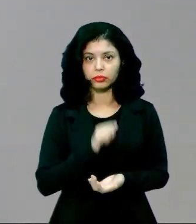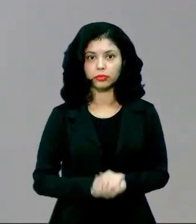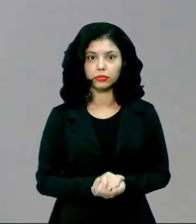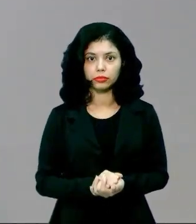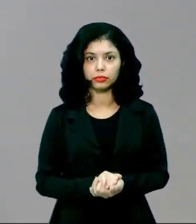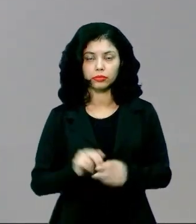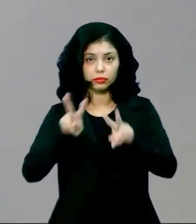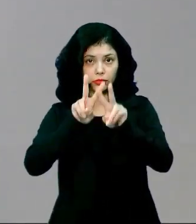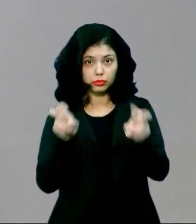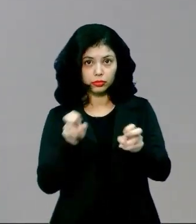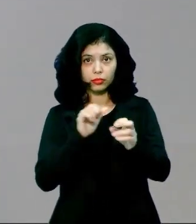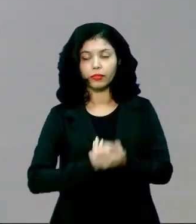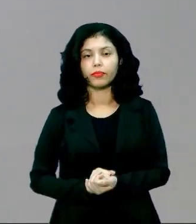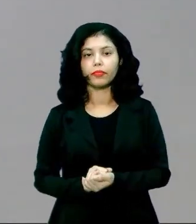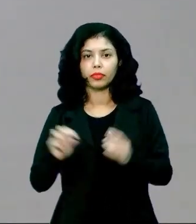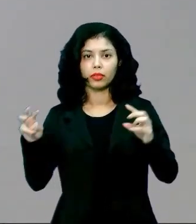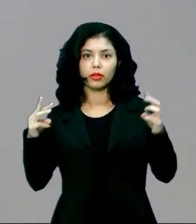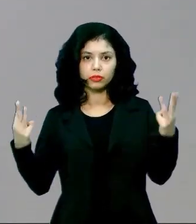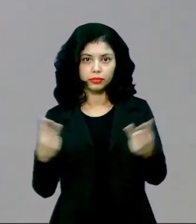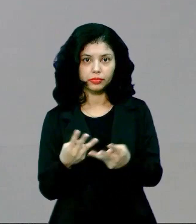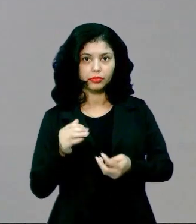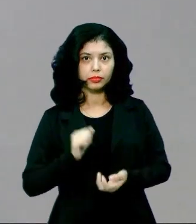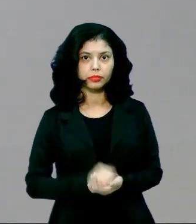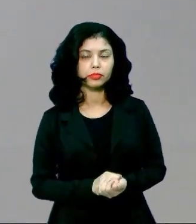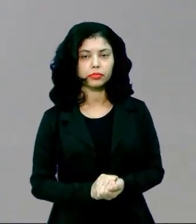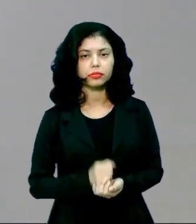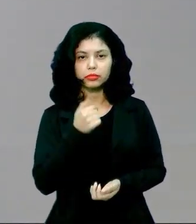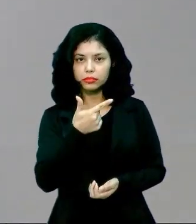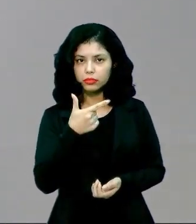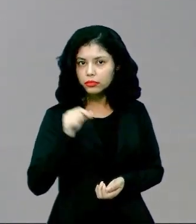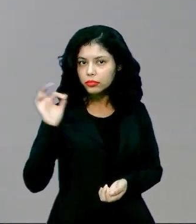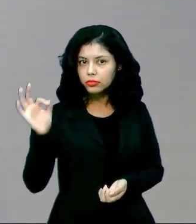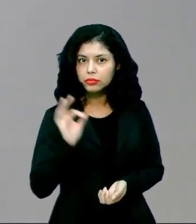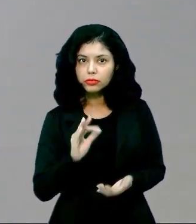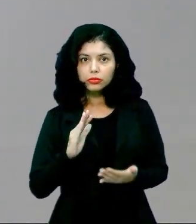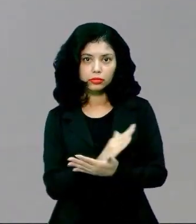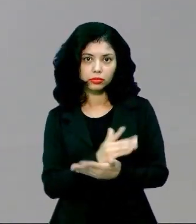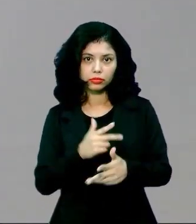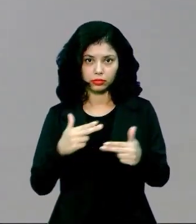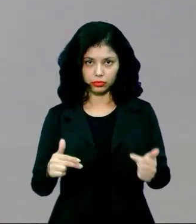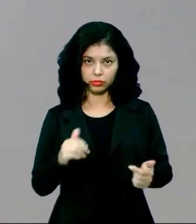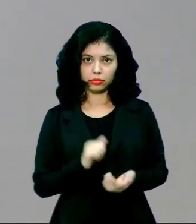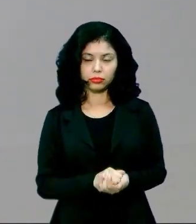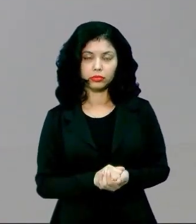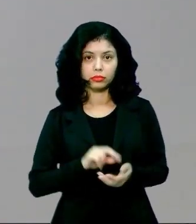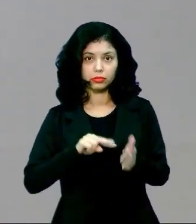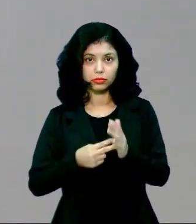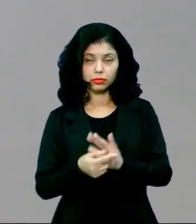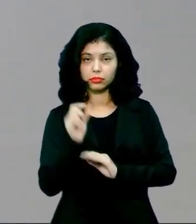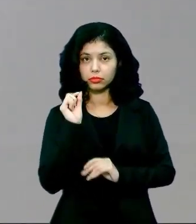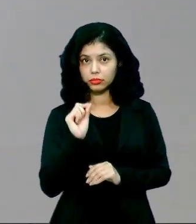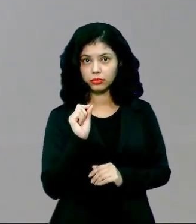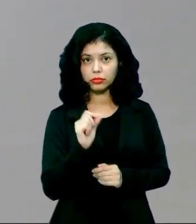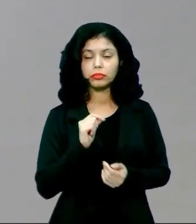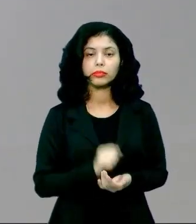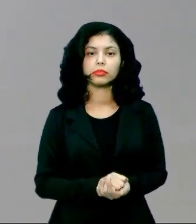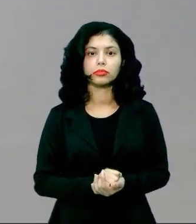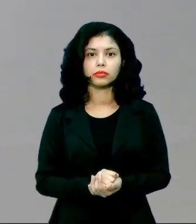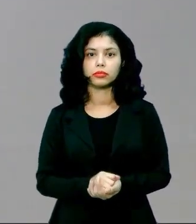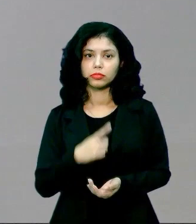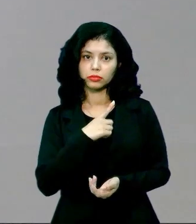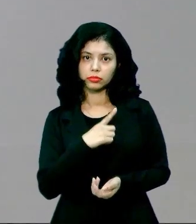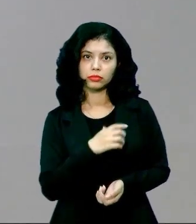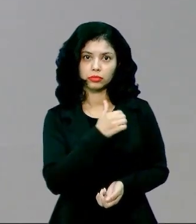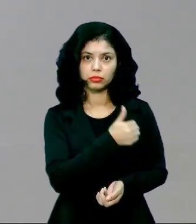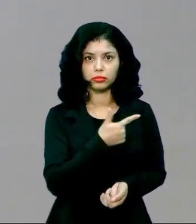se nós tivermos um título em massa e eu tiver 20% de alguma coisa, significa dizer que em 1 quilo, por exemplo, eu tenho